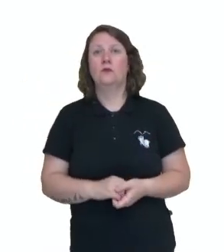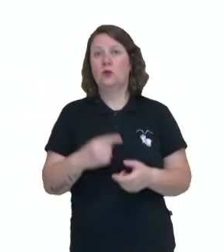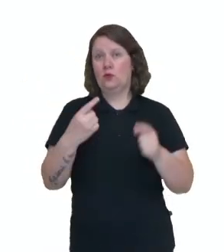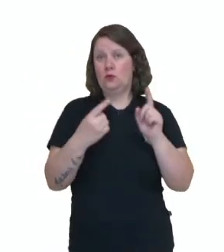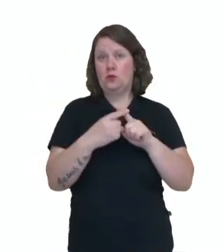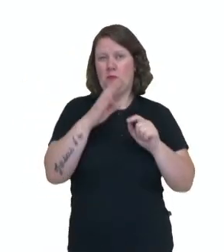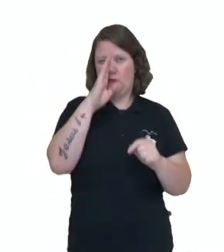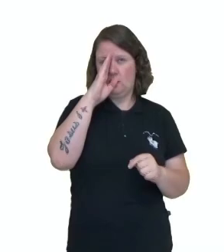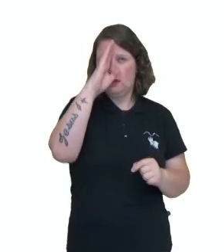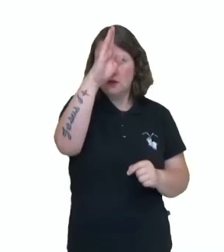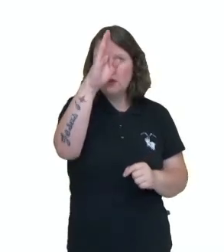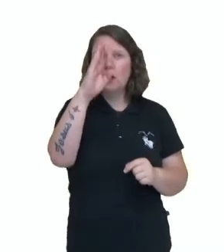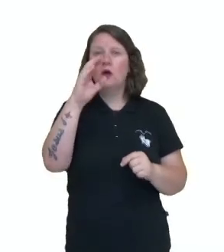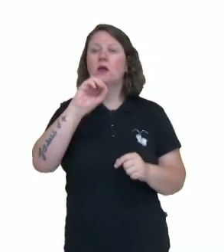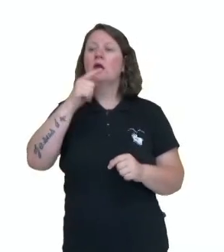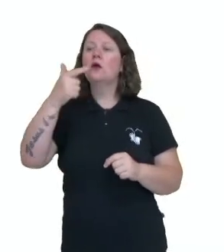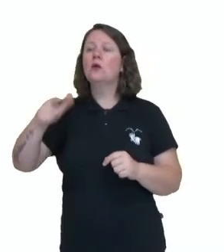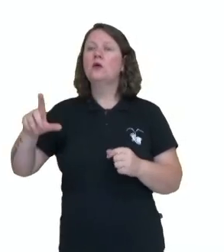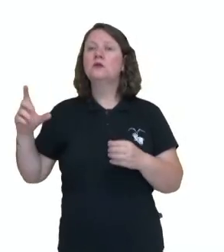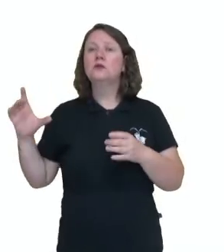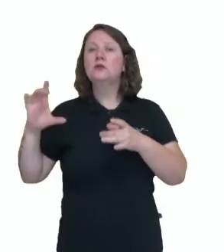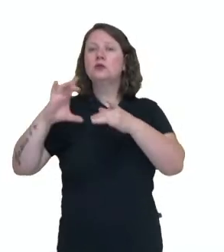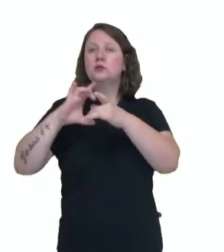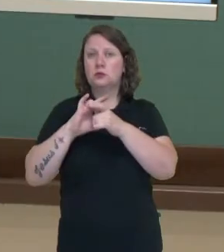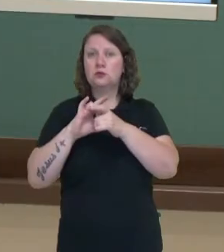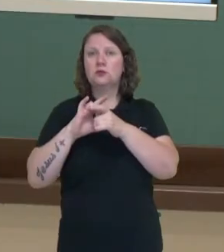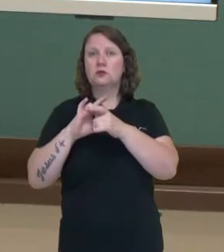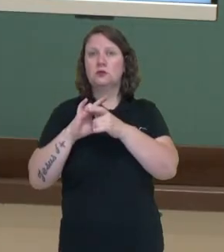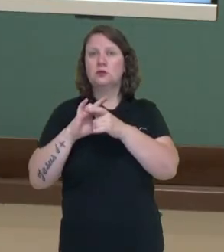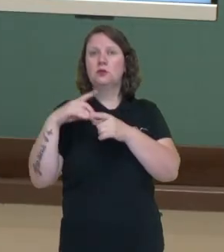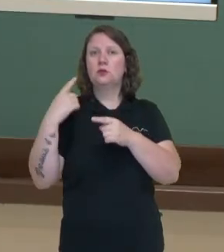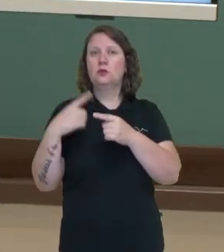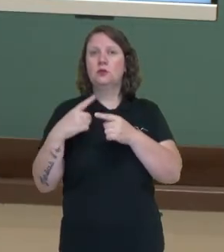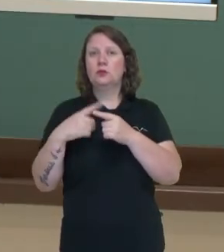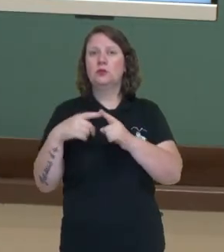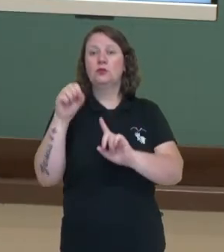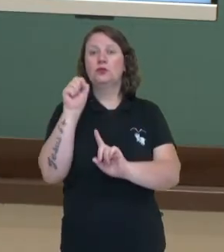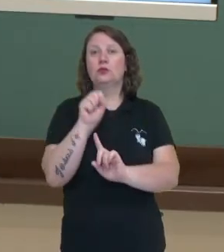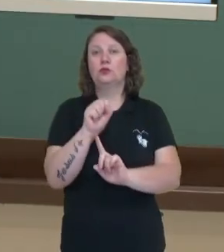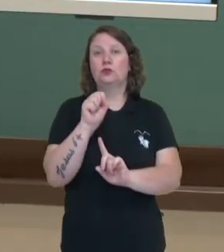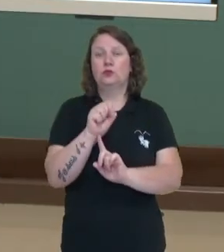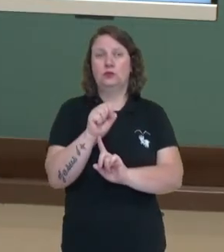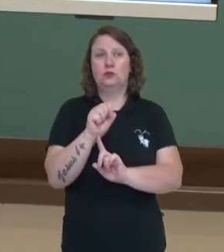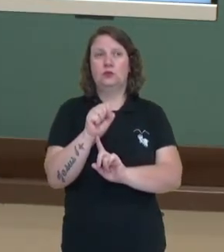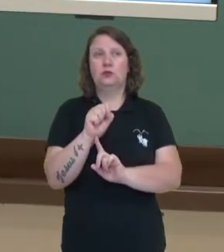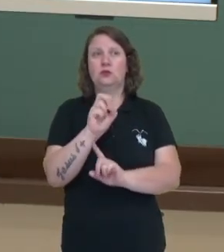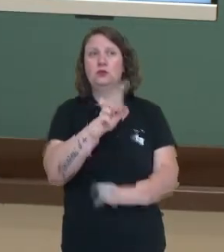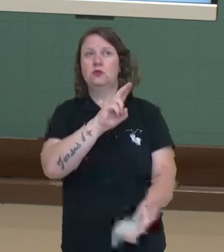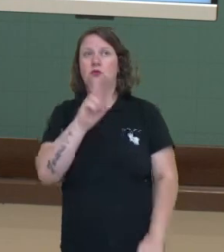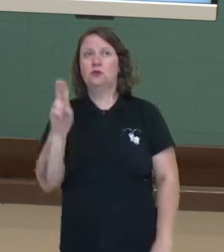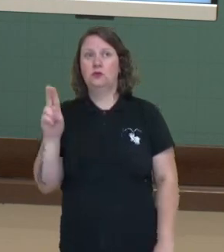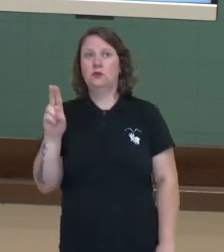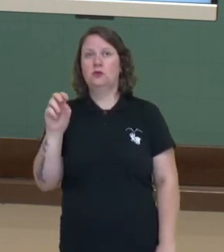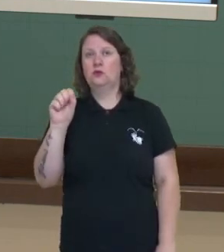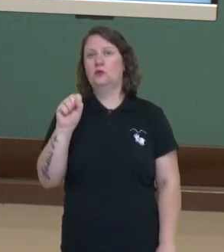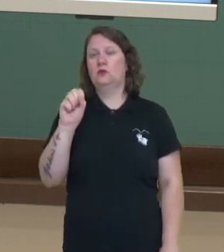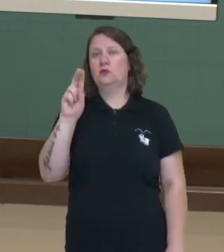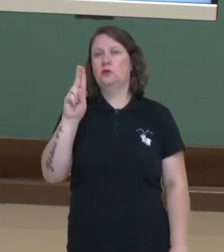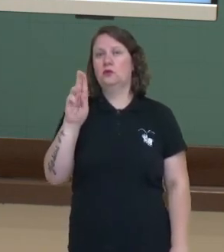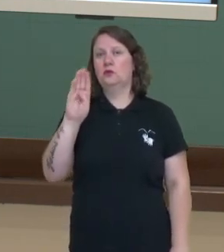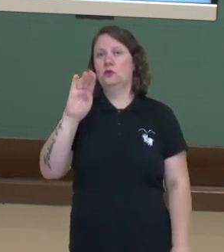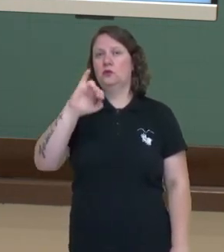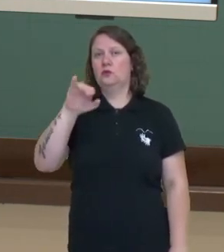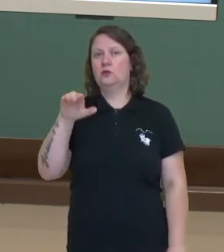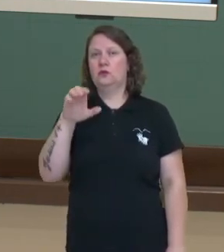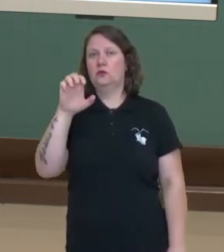outra é subordinada substantiva, porque exerce o papel de sujeito e ela leva o nome de subjetiva, justamente por